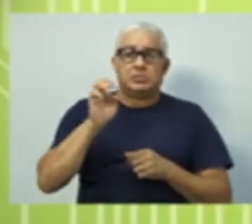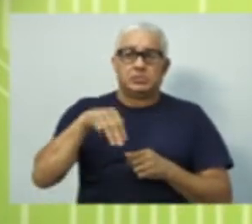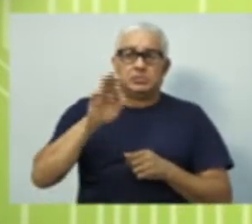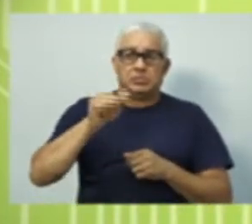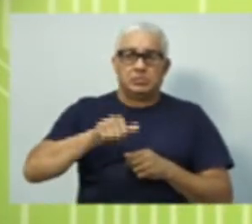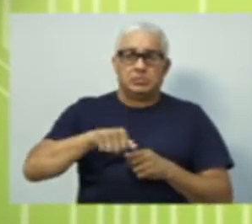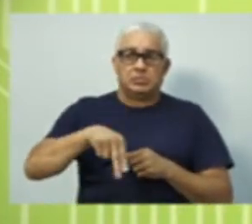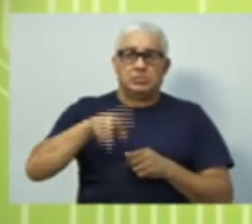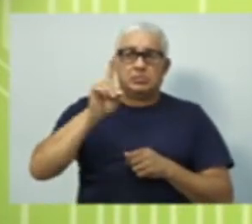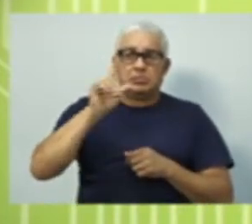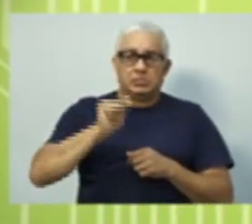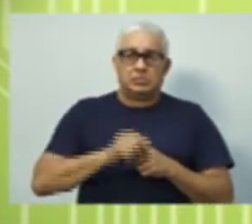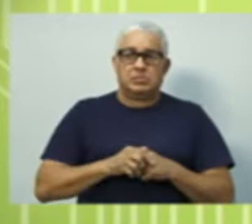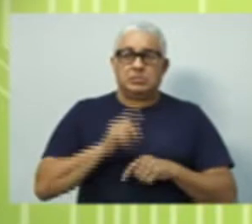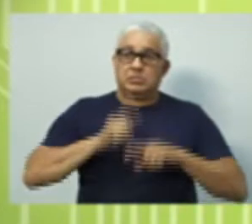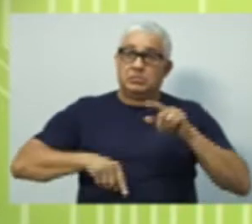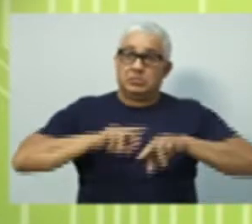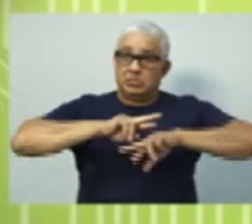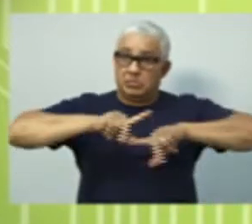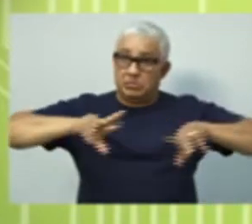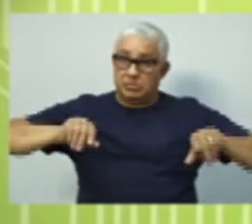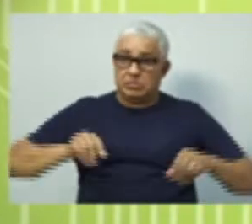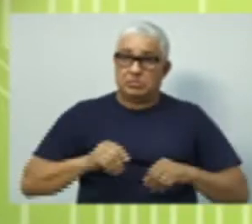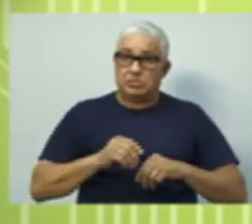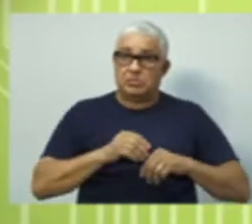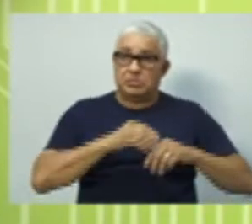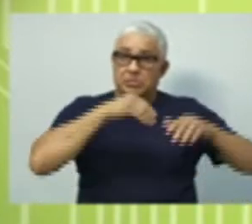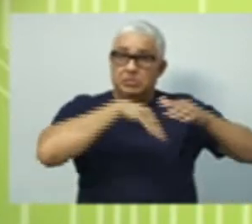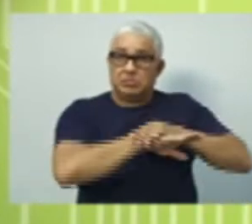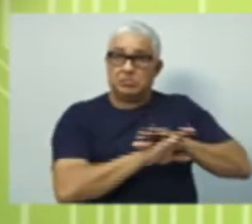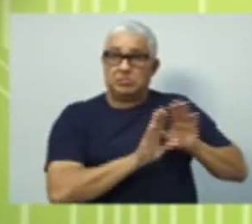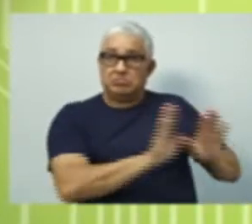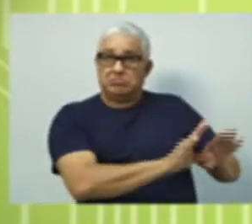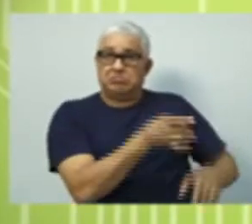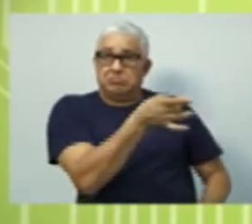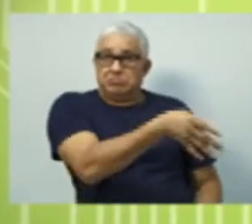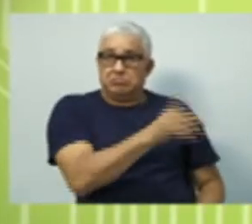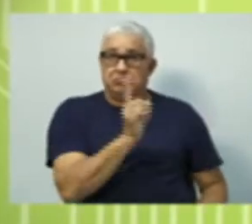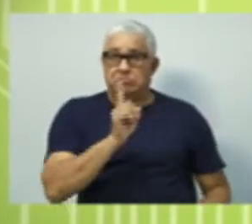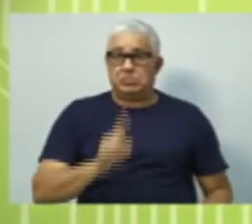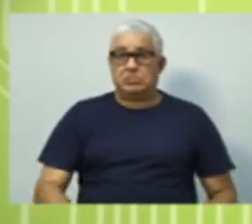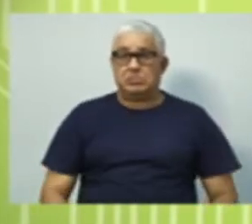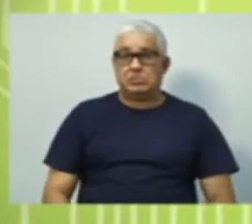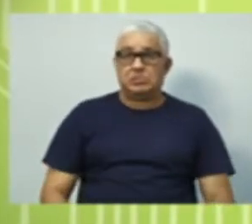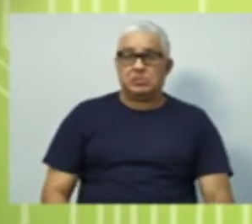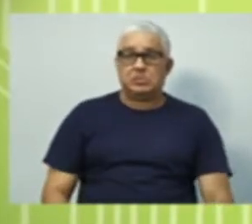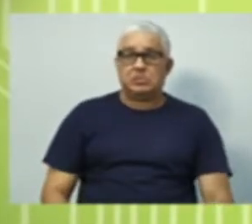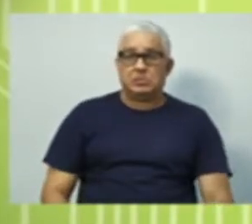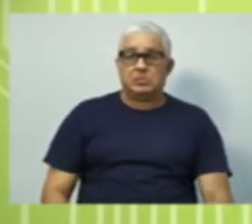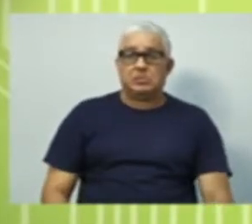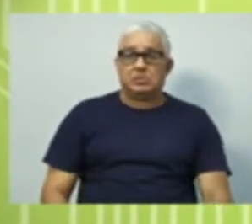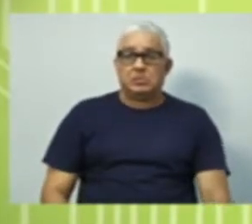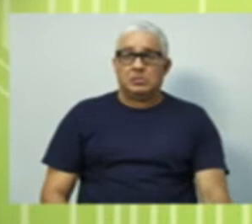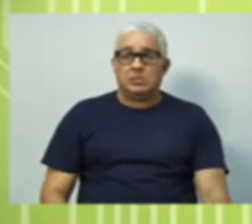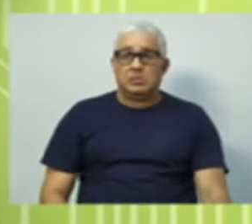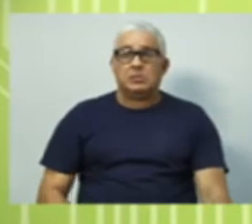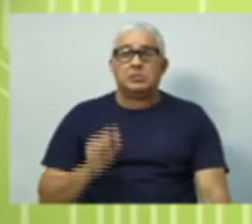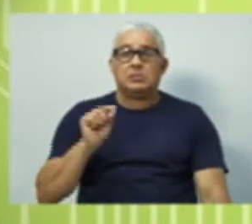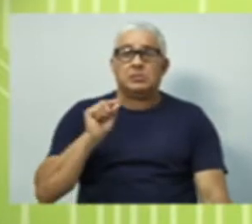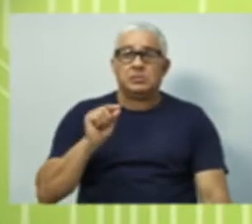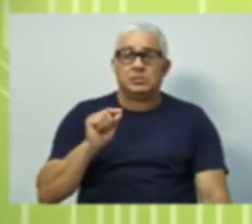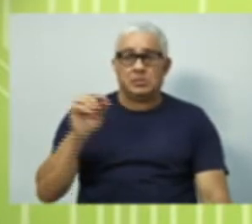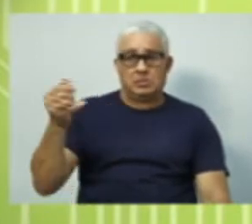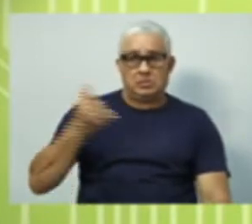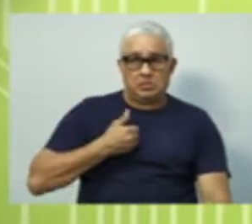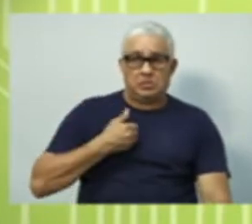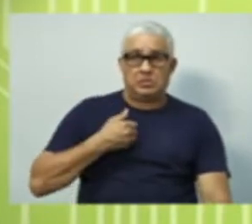você que o orçamento de vendas, ele vai me definir o quanto que eu vou precisar gastar, o quanto eu vou precisar produzir de acordo